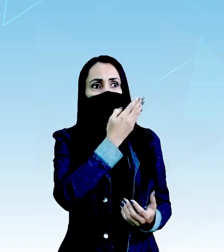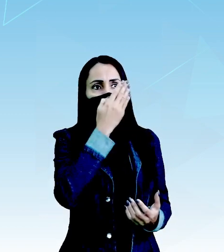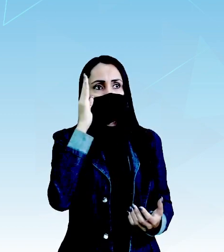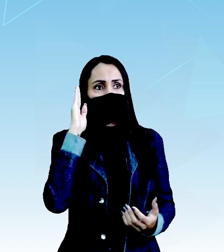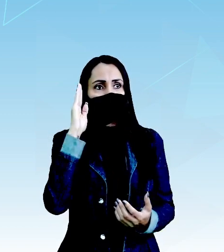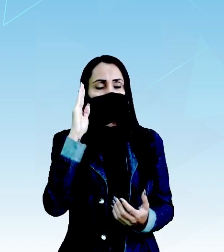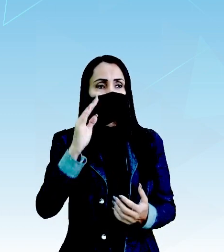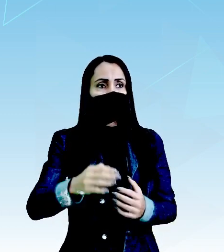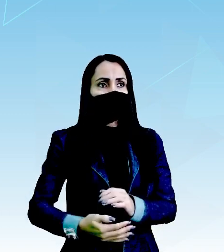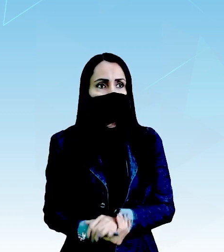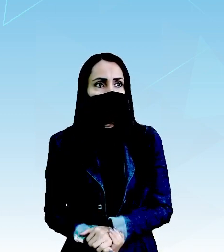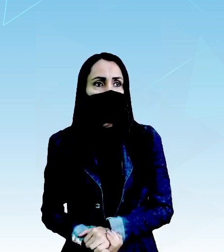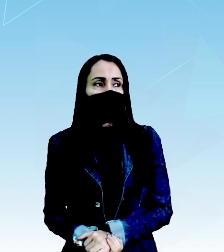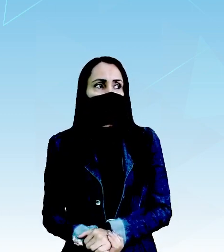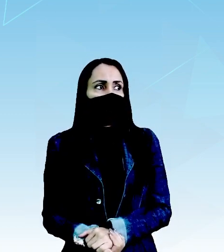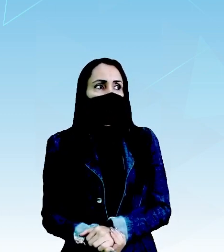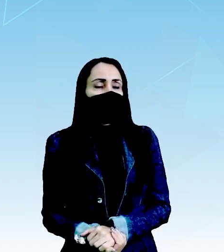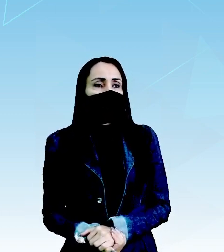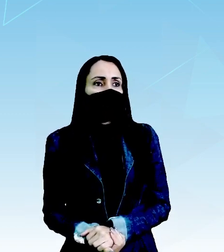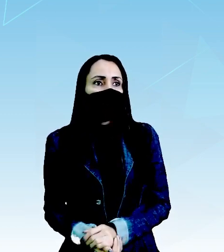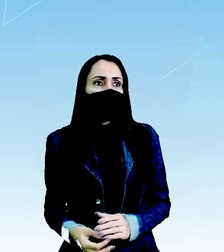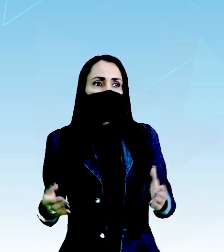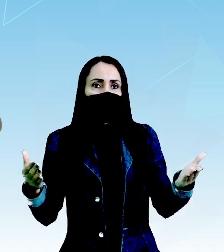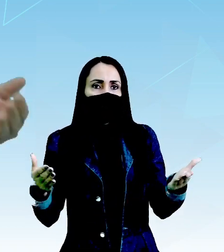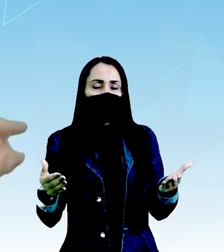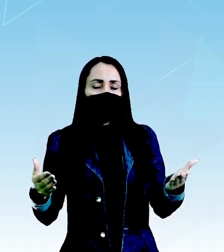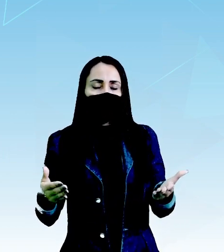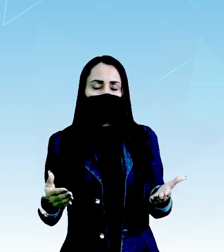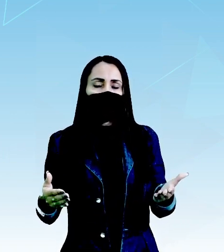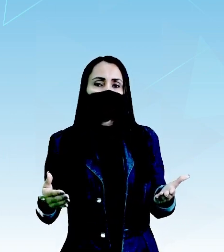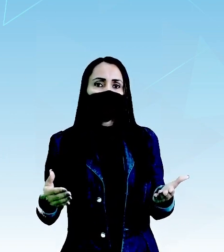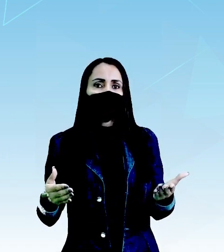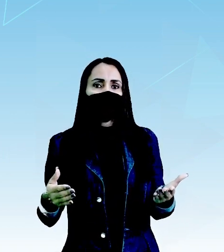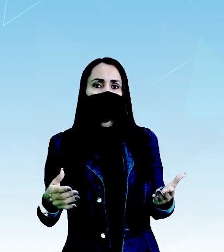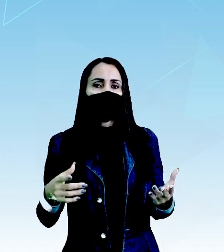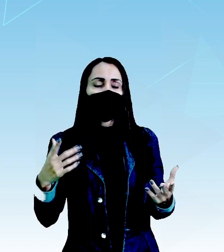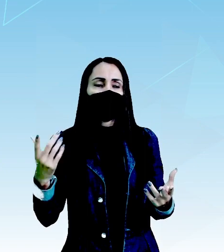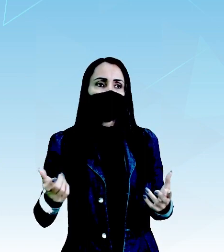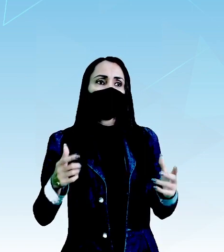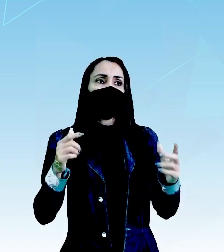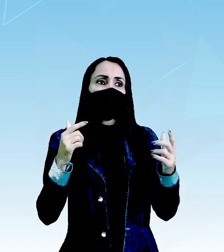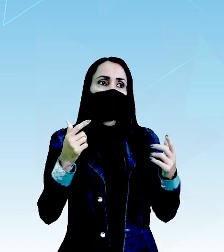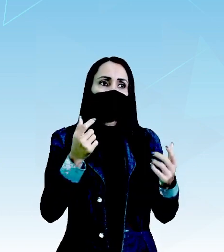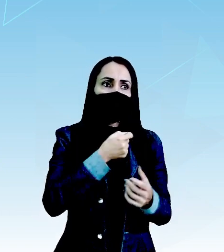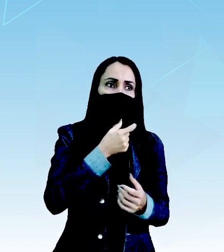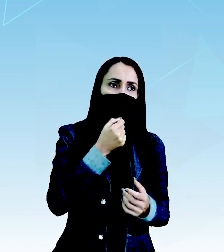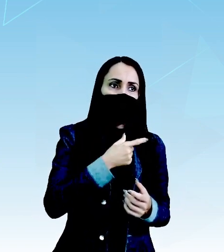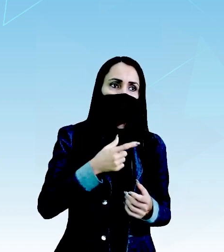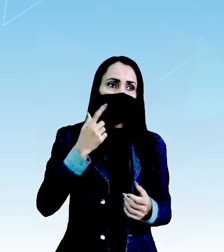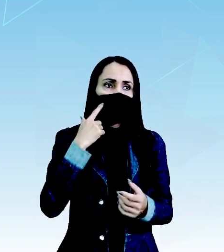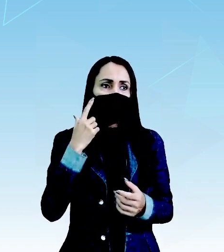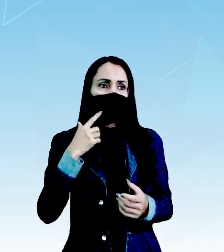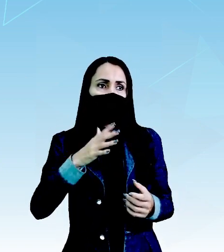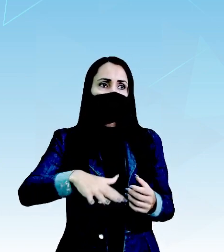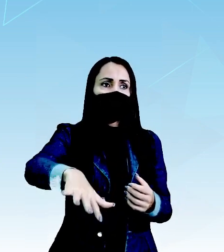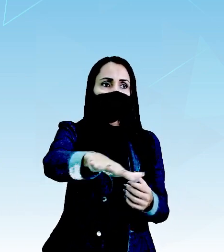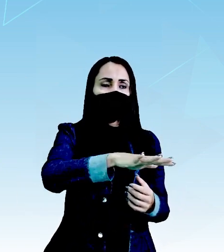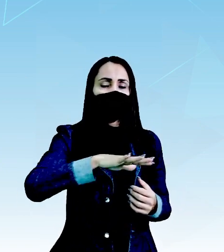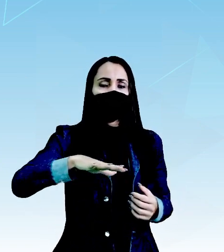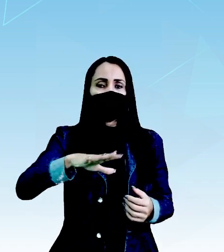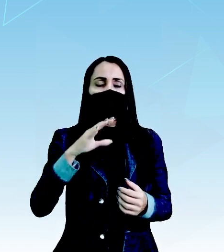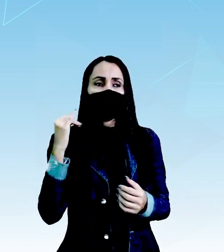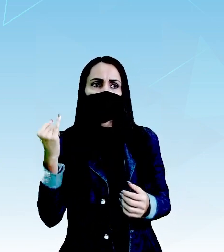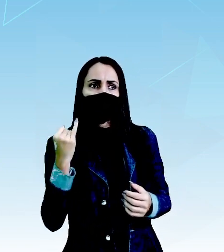bem, certo? E aqui, atualmente, hoje a comédia encontra grande espaço e importância